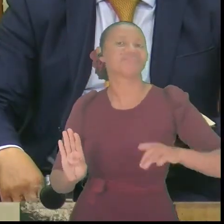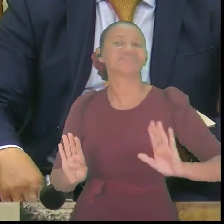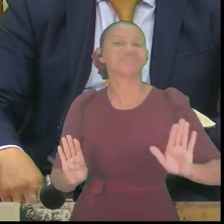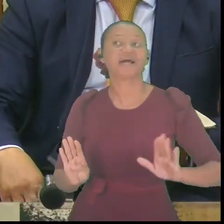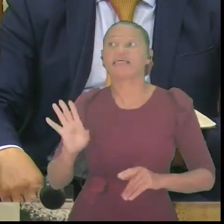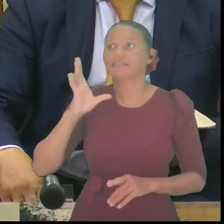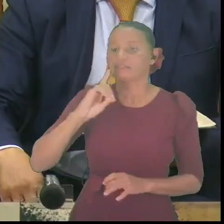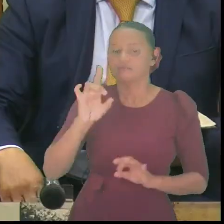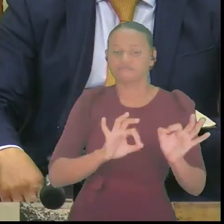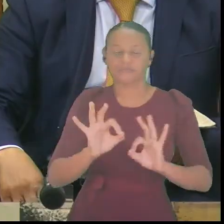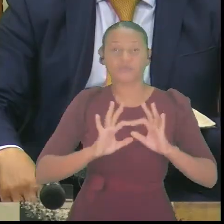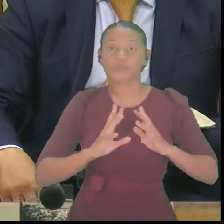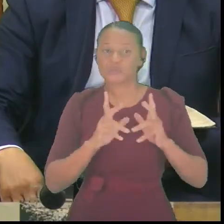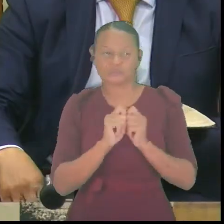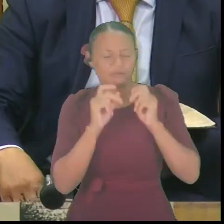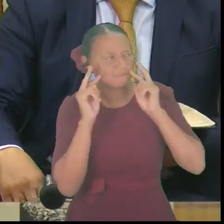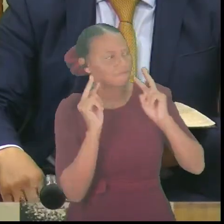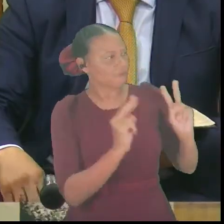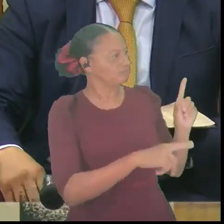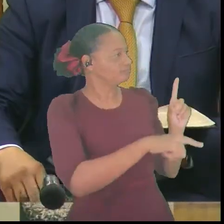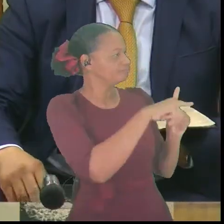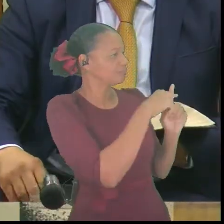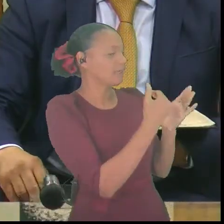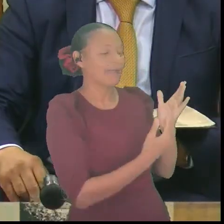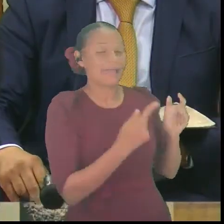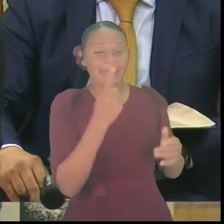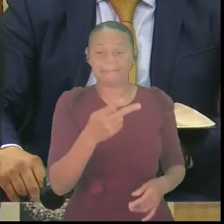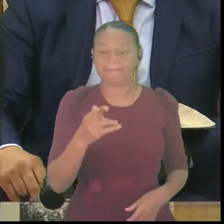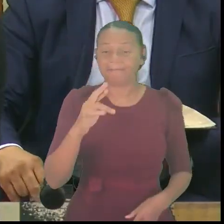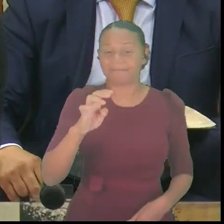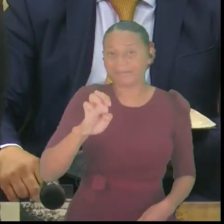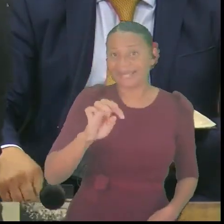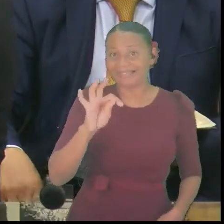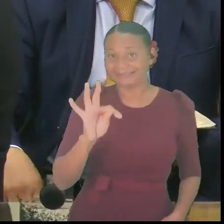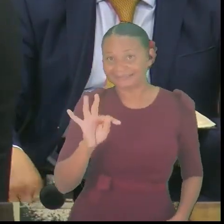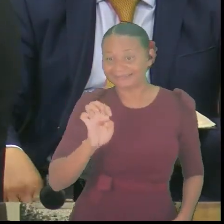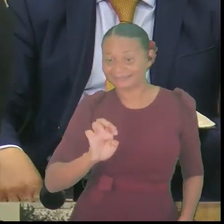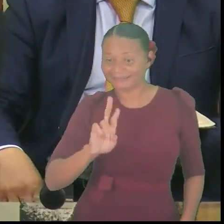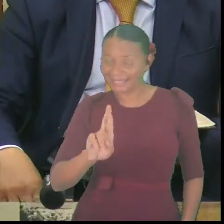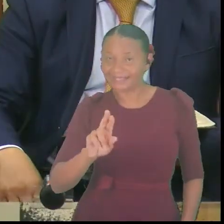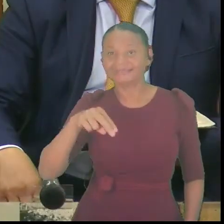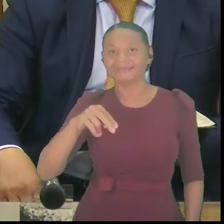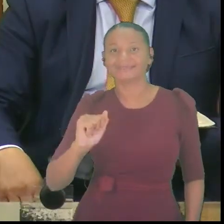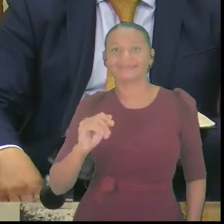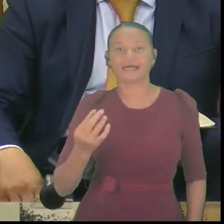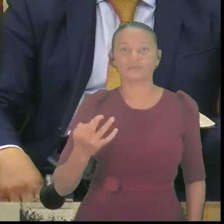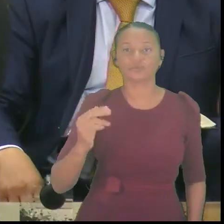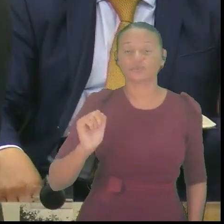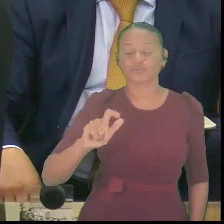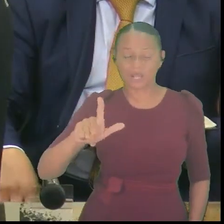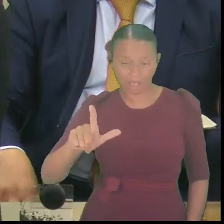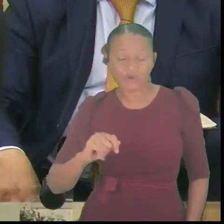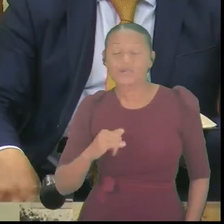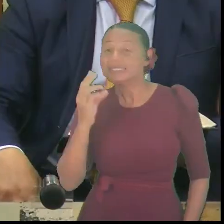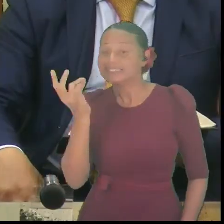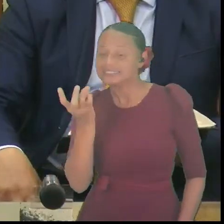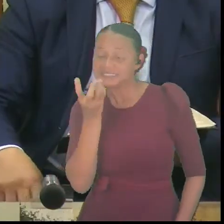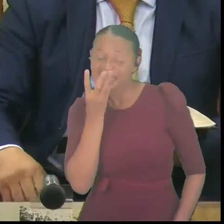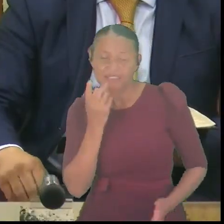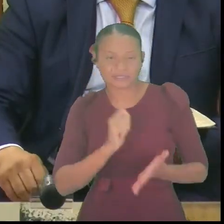E tudo que você vê na cruz é preternatural, porque Isaías escreveu sobre isso, os Salmos escreveram sobre